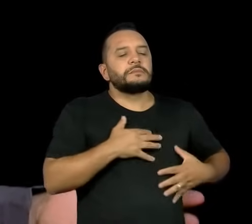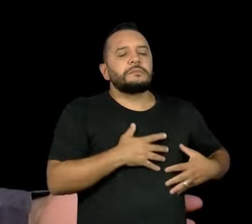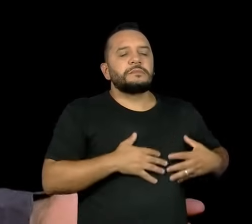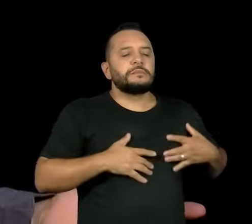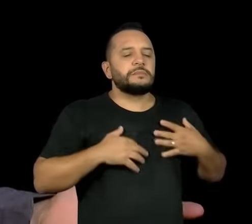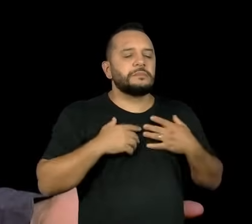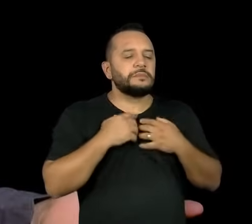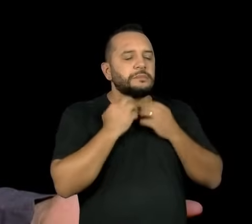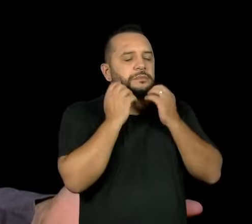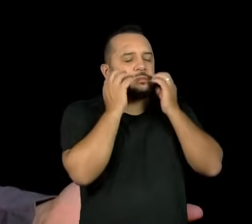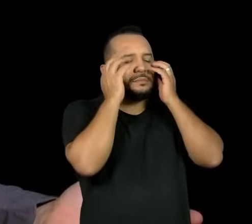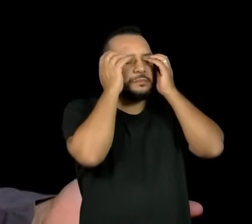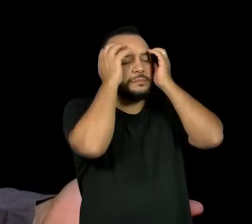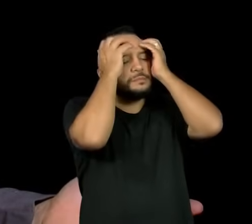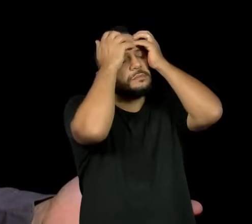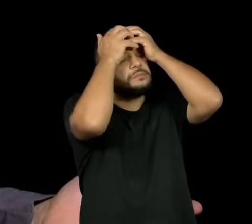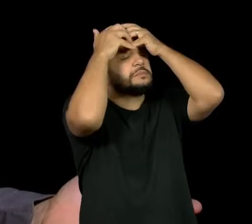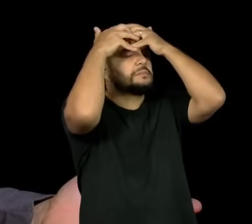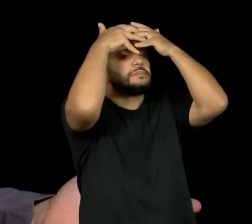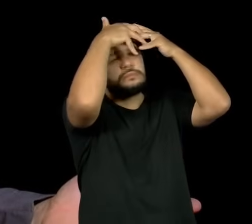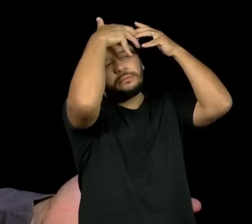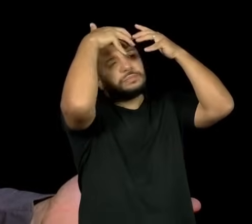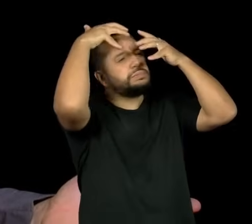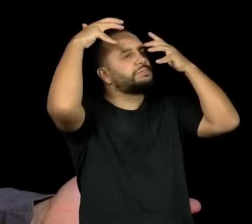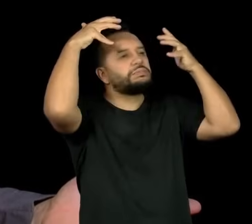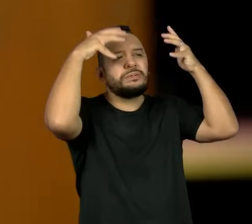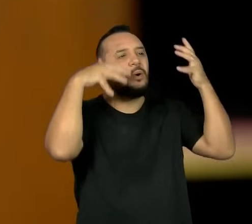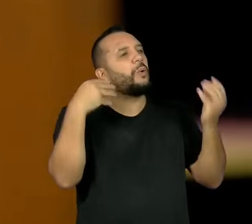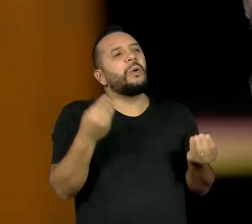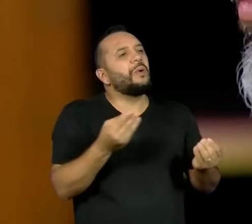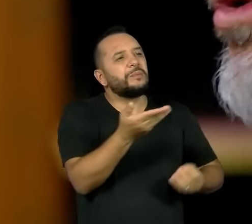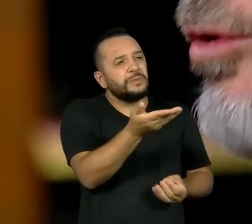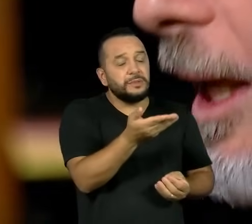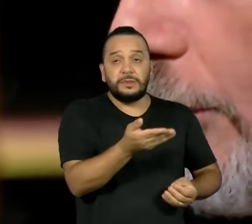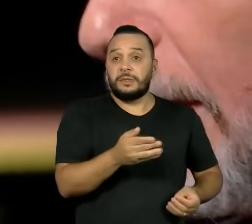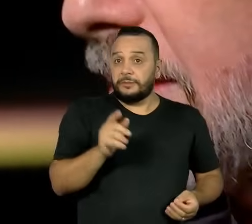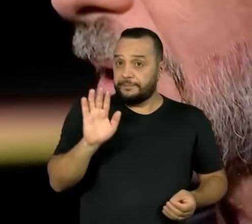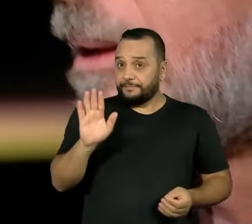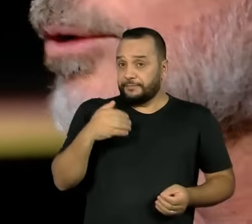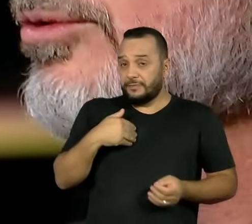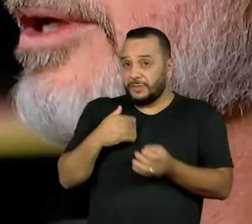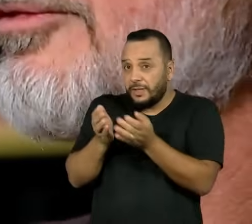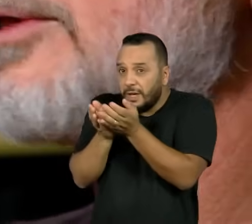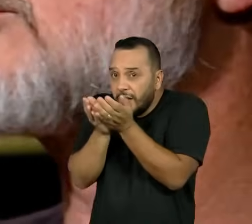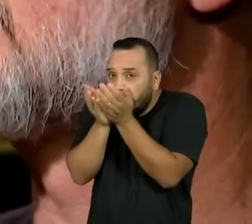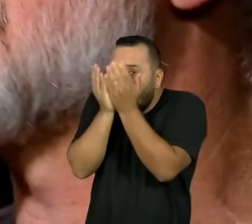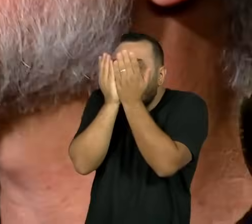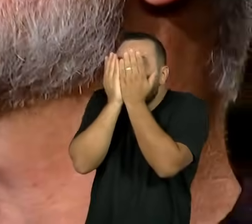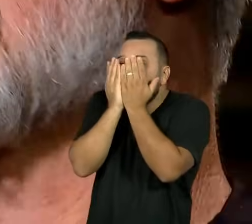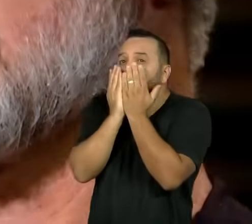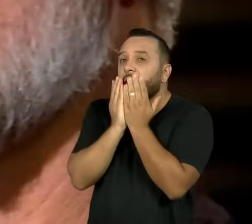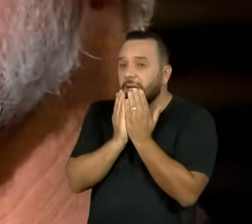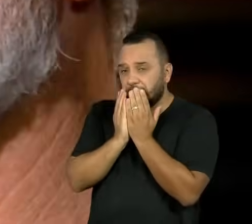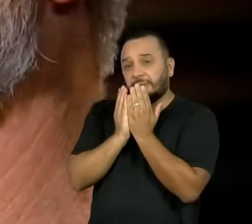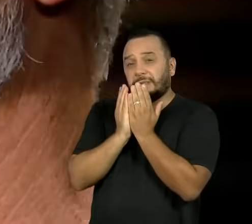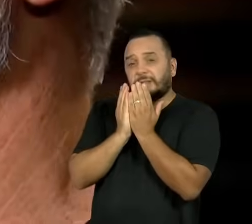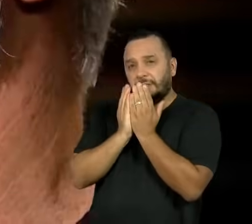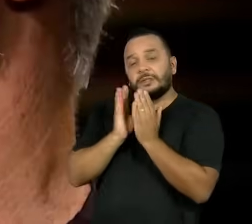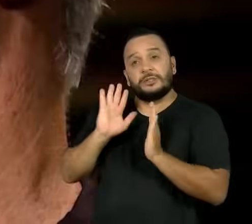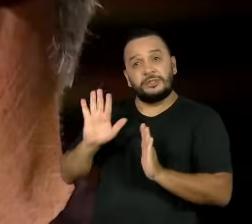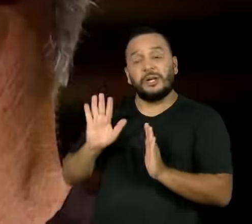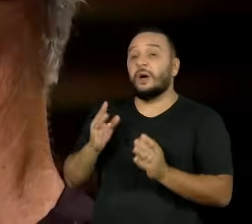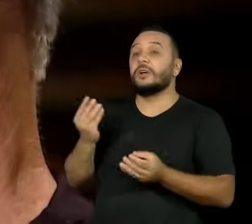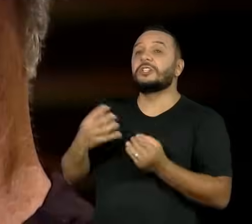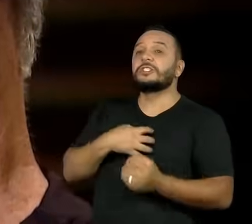quê? Um efeito acontecer? O efeito agudo da ayahuasca, então os efeitos mais intensos da